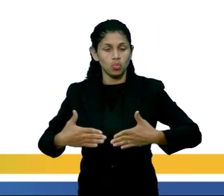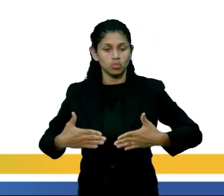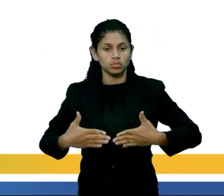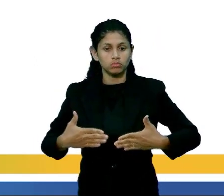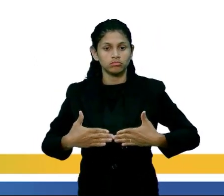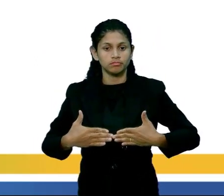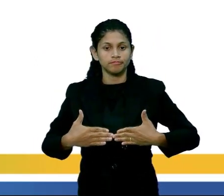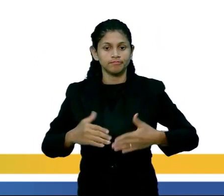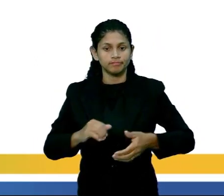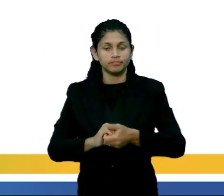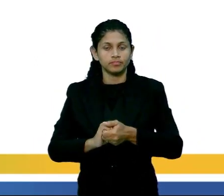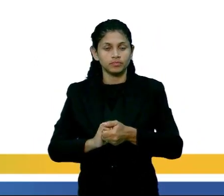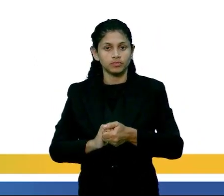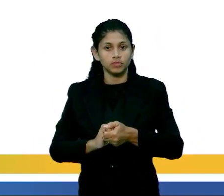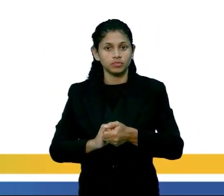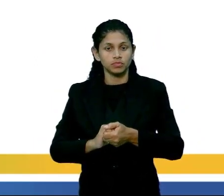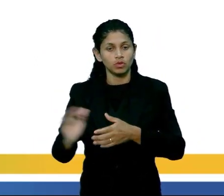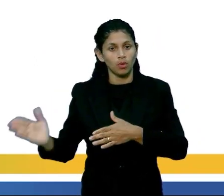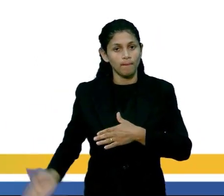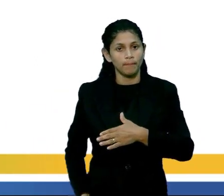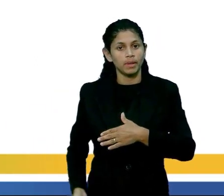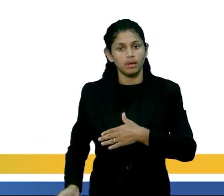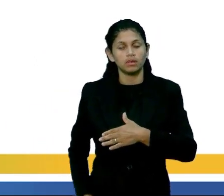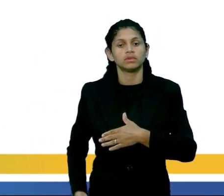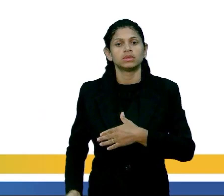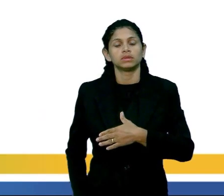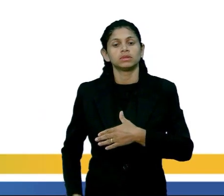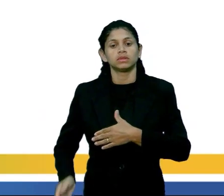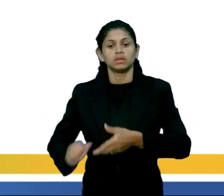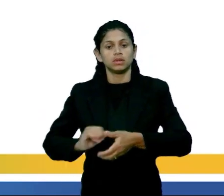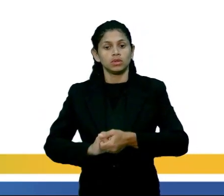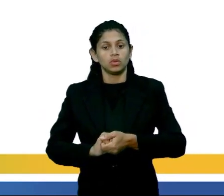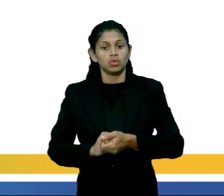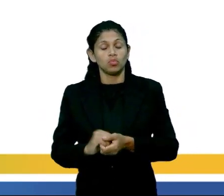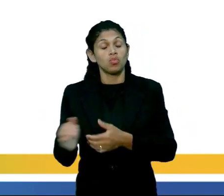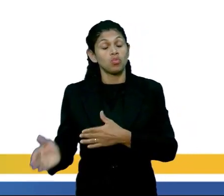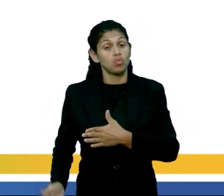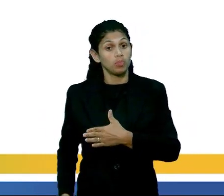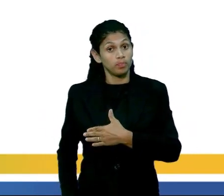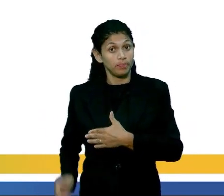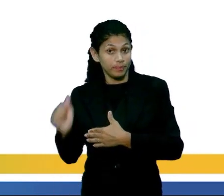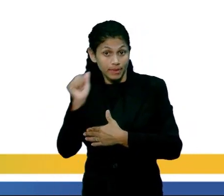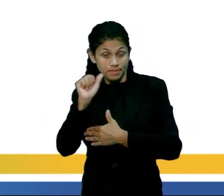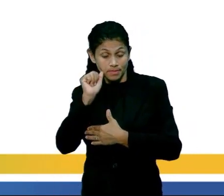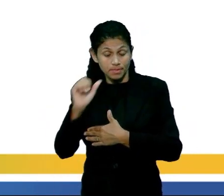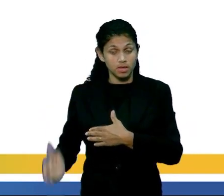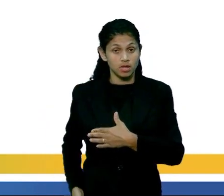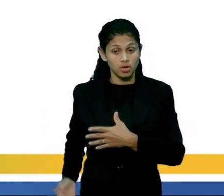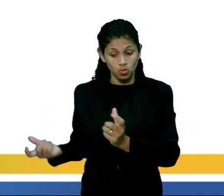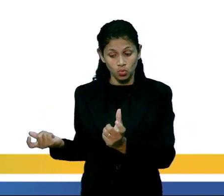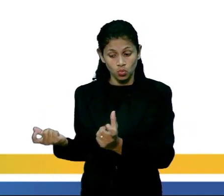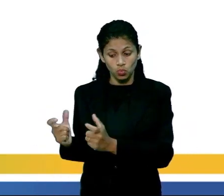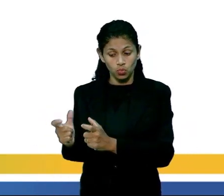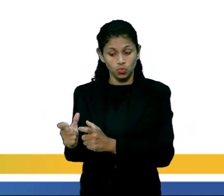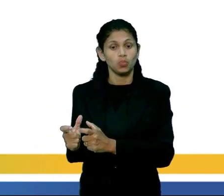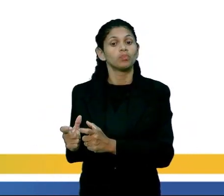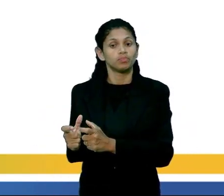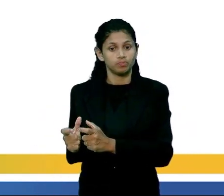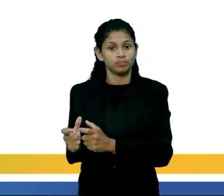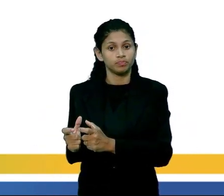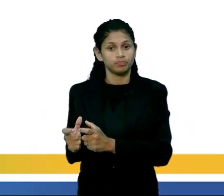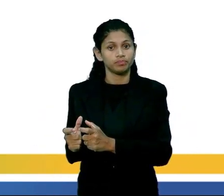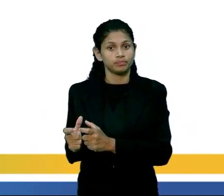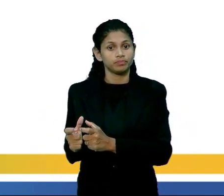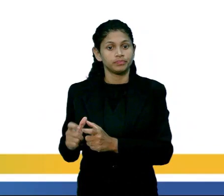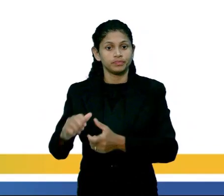ó, o membro feminino, ele é mais estreito, os ombros femininos são mais estreitos, o tórax ele é um pouco menor, a pelve